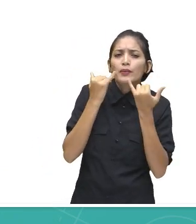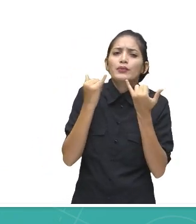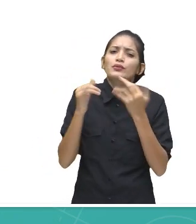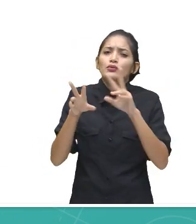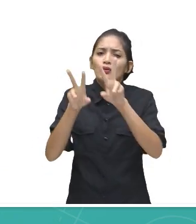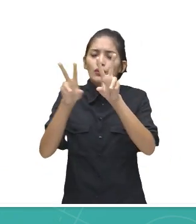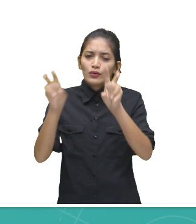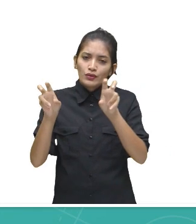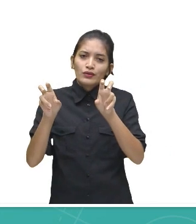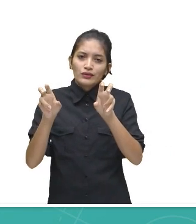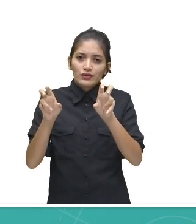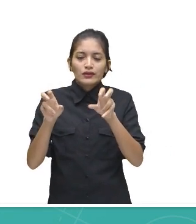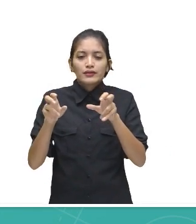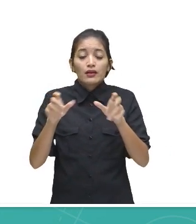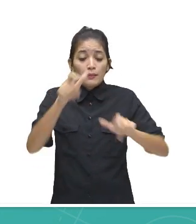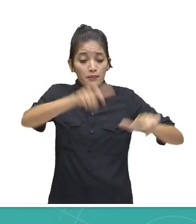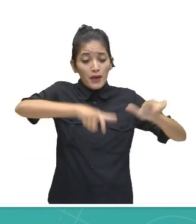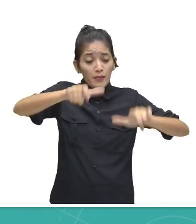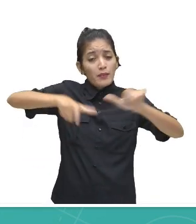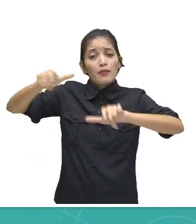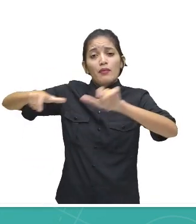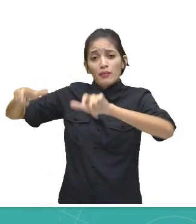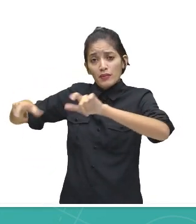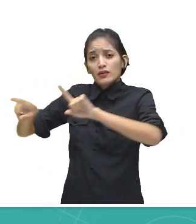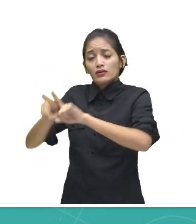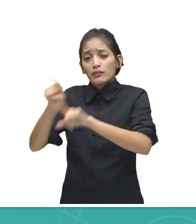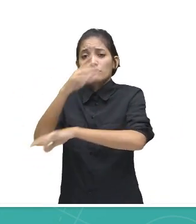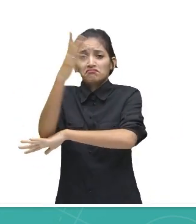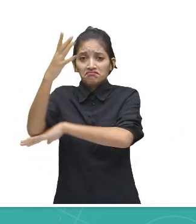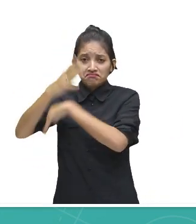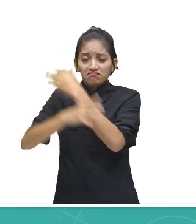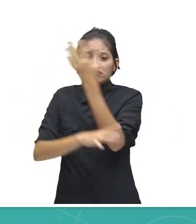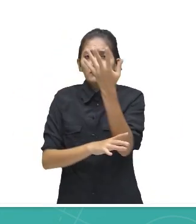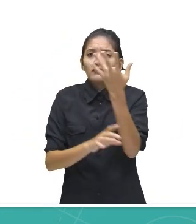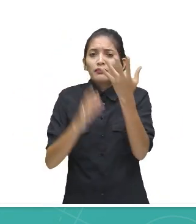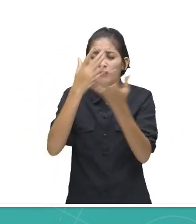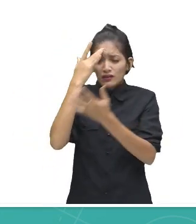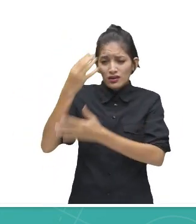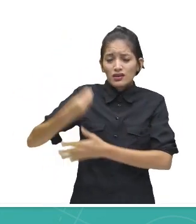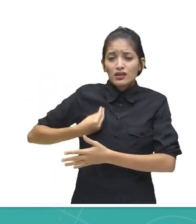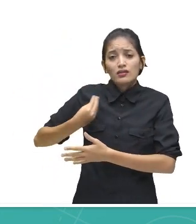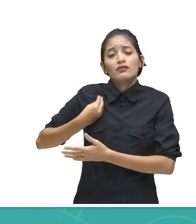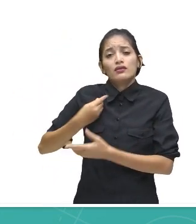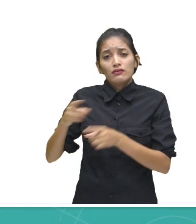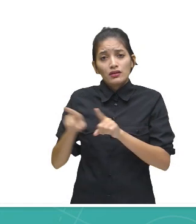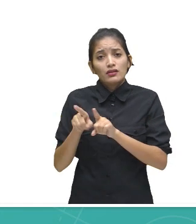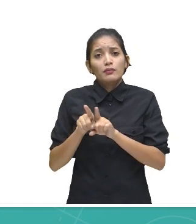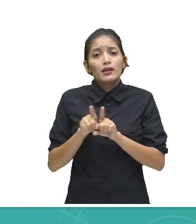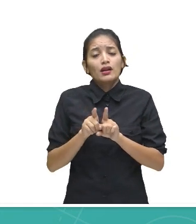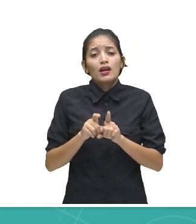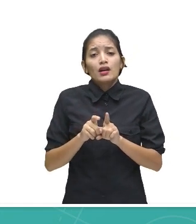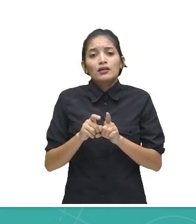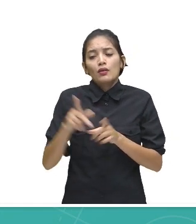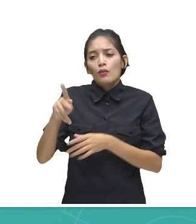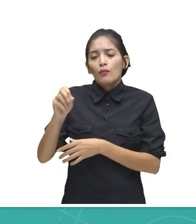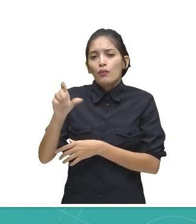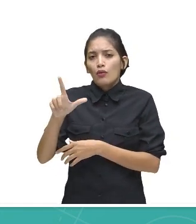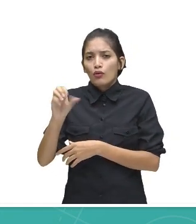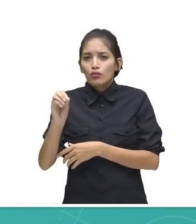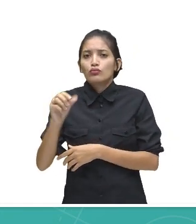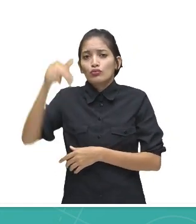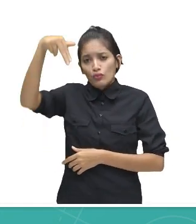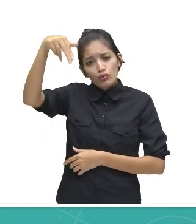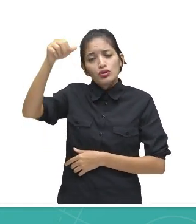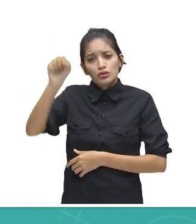natureza das pessoas e da natureza de quem vive, de quem está nos polos do planeta, Polo Norte, Polo Sul,